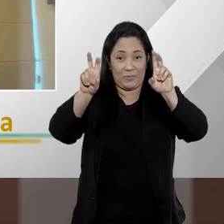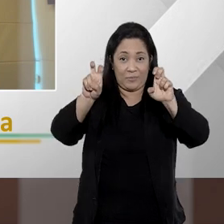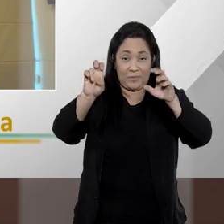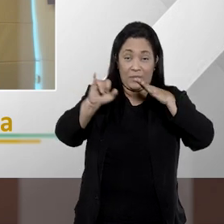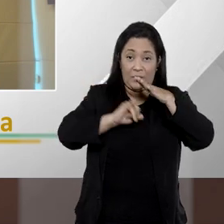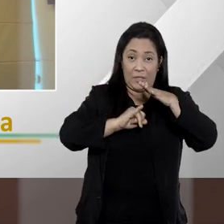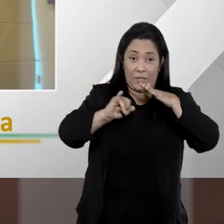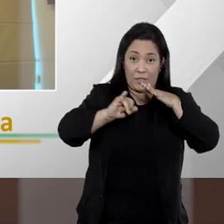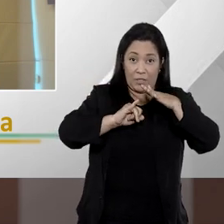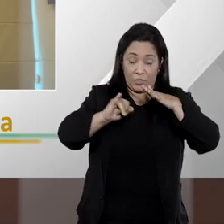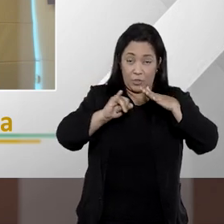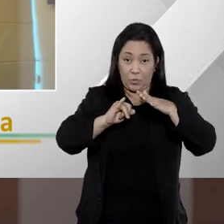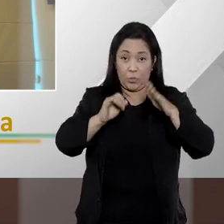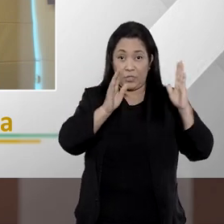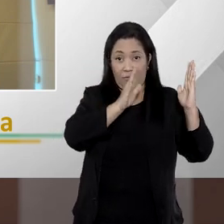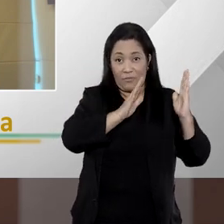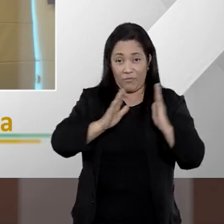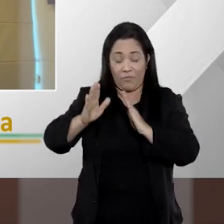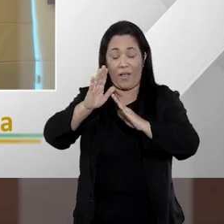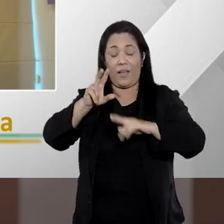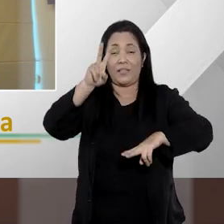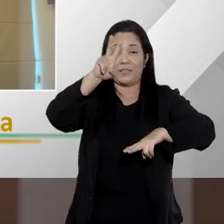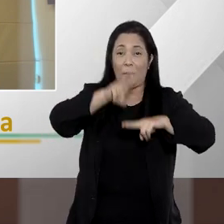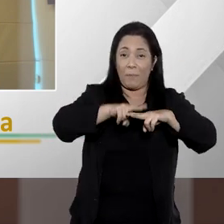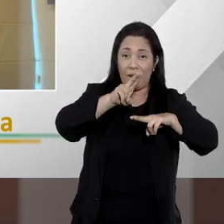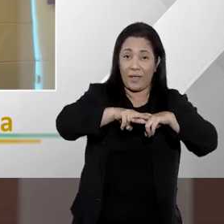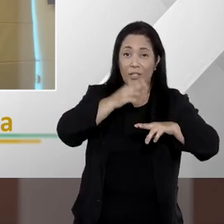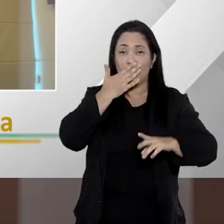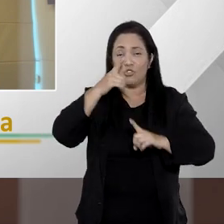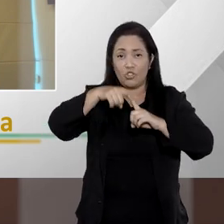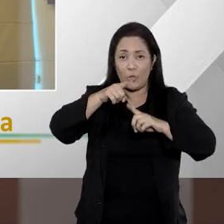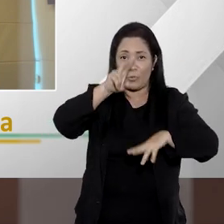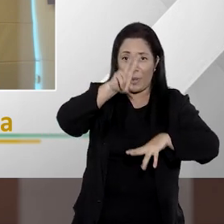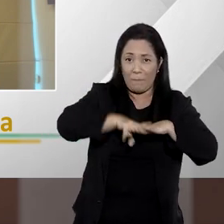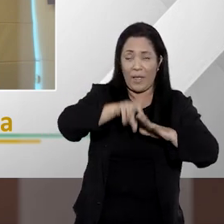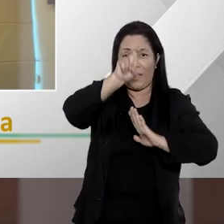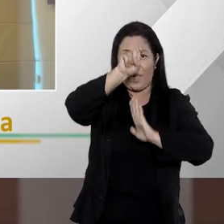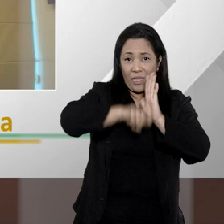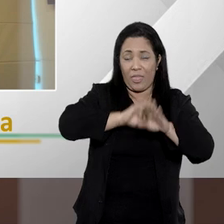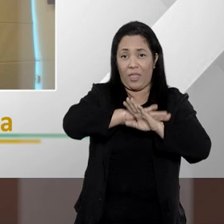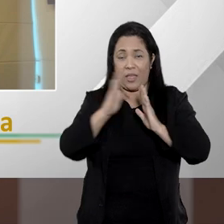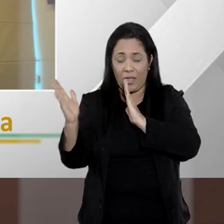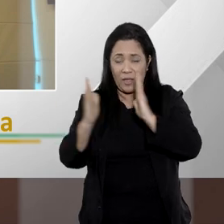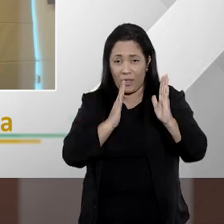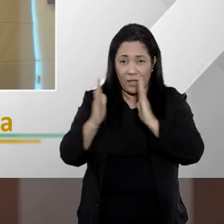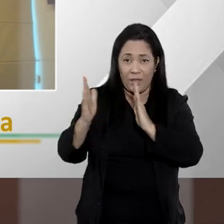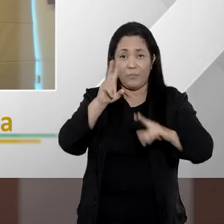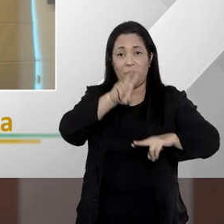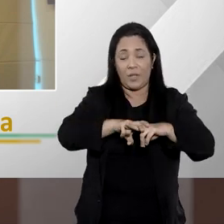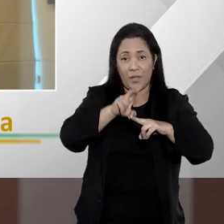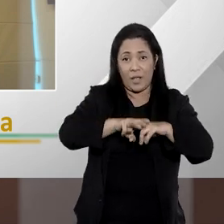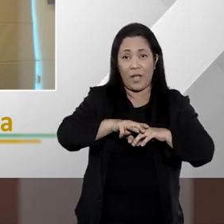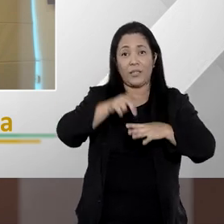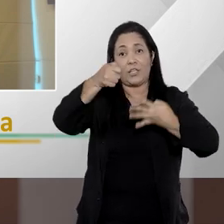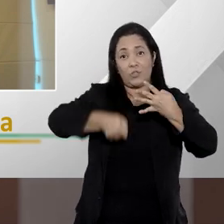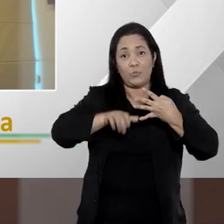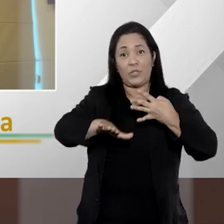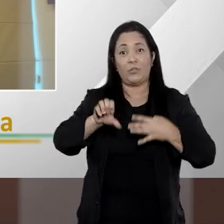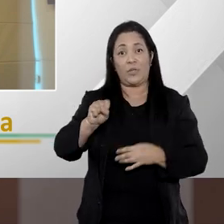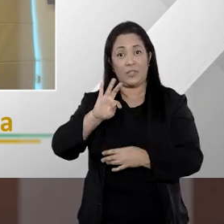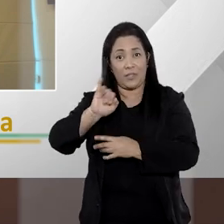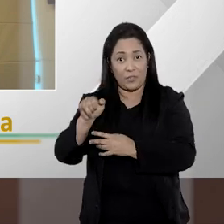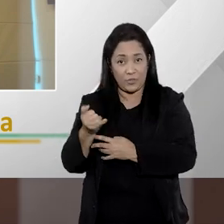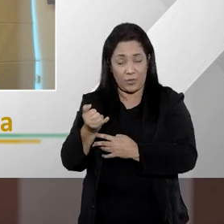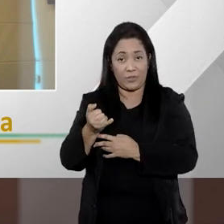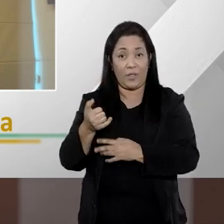os institutos da progressão, detração e remissão conforme a Lei de Execução Penal e a jurisprudência aqui do Superior Tribunal de Justiça.